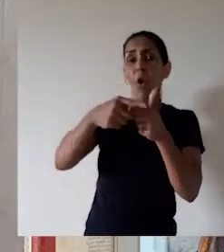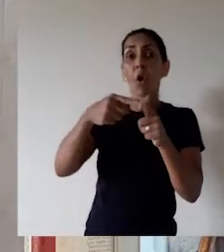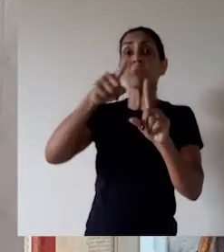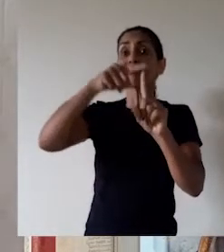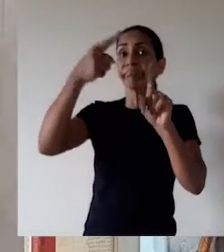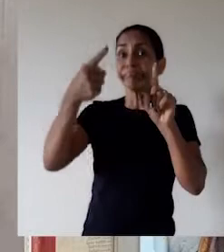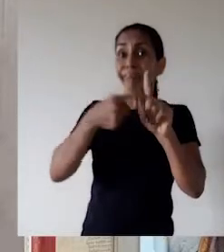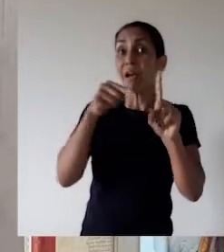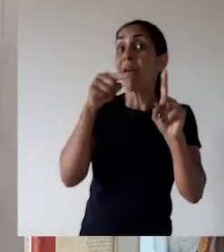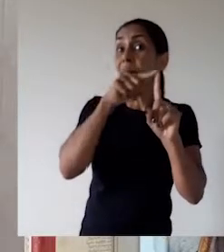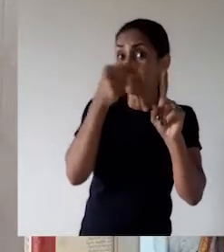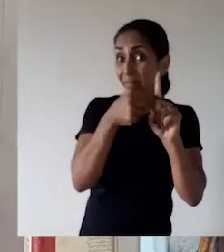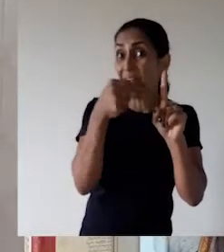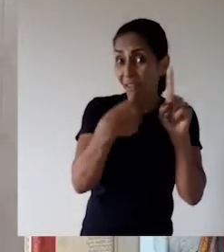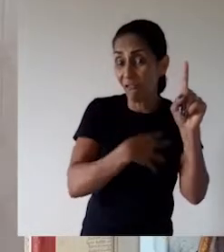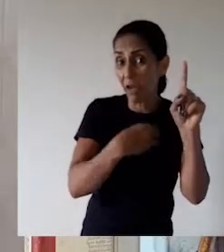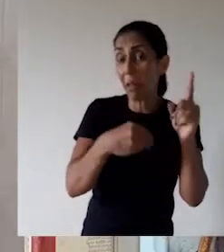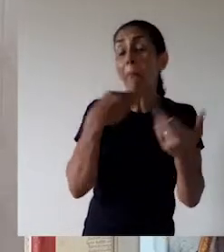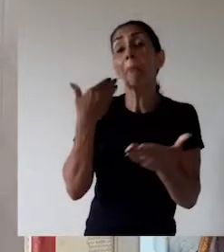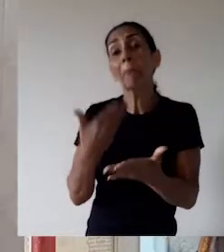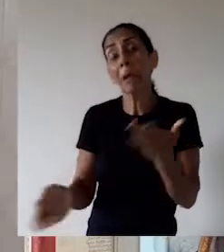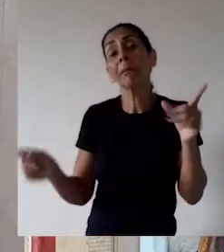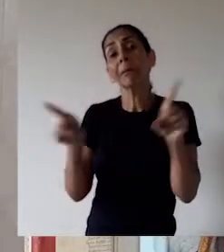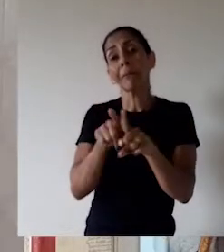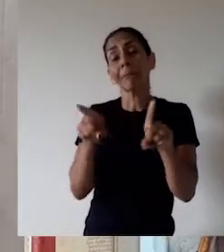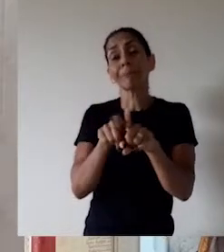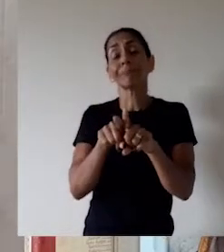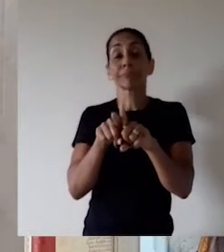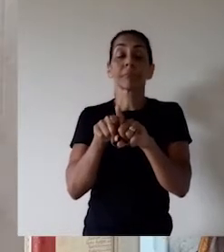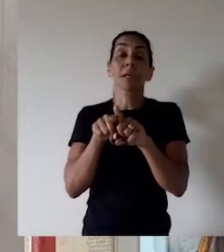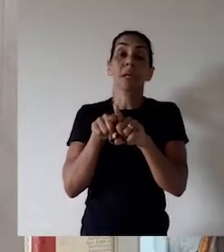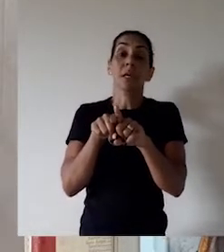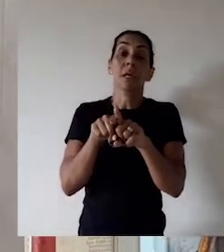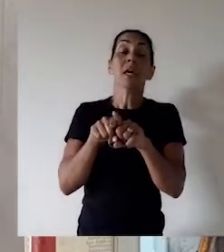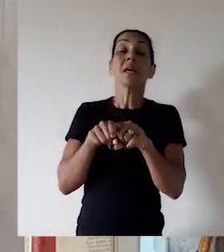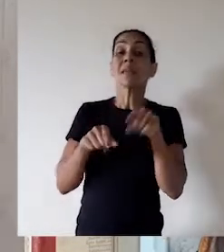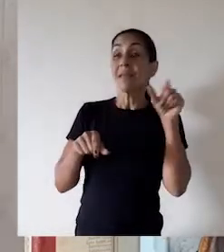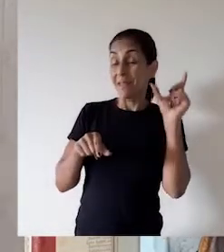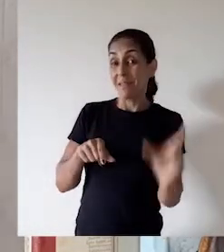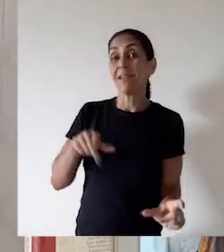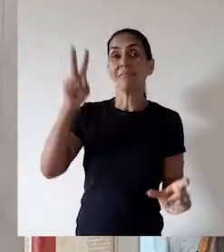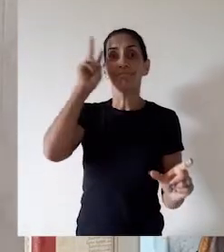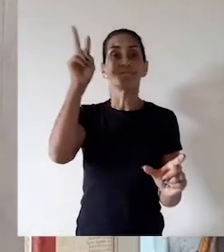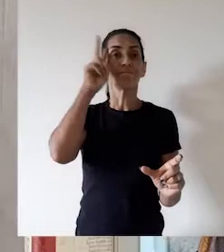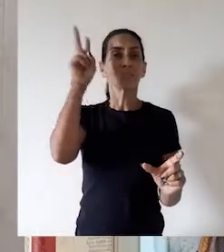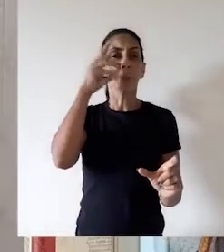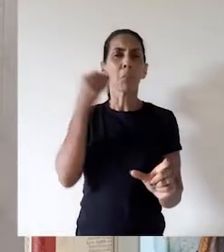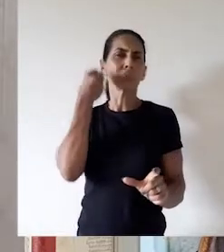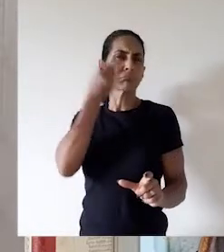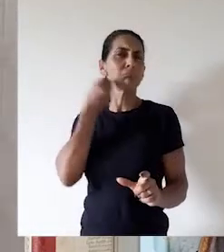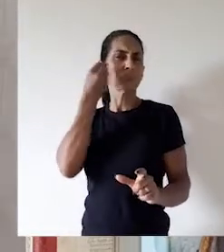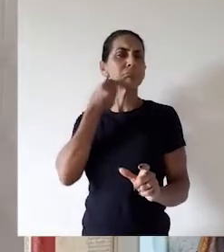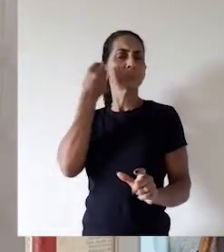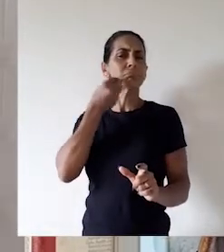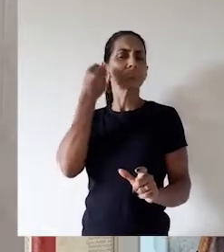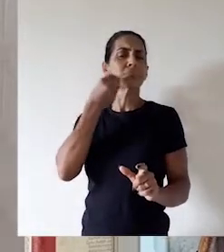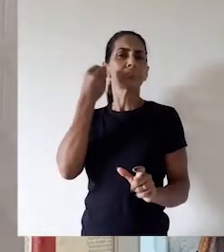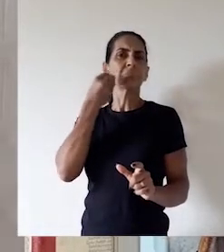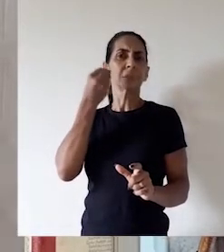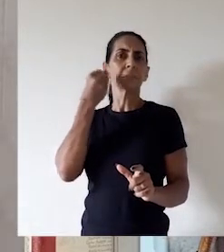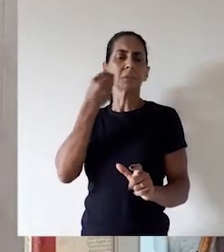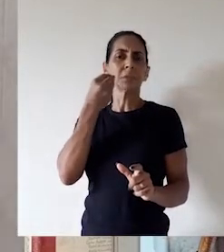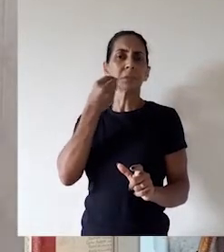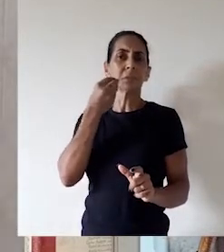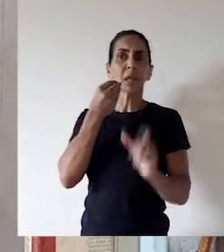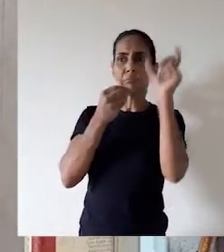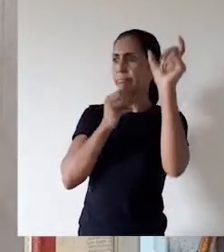Percy Shelley. E, diante das suas experiências de perda e luto, Mary se inspirou em histórias de possíveis experiências onde